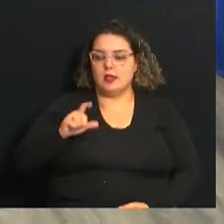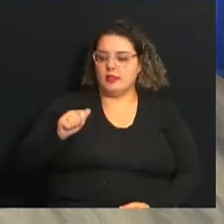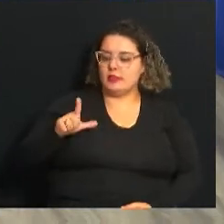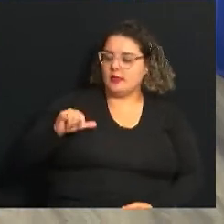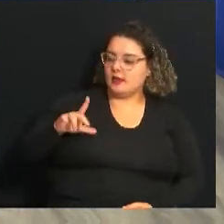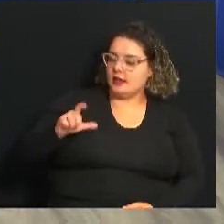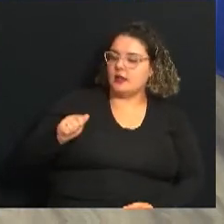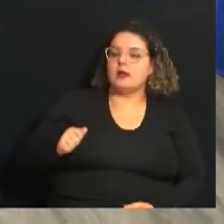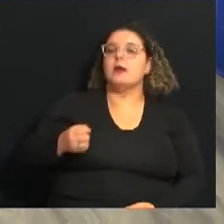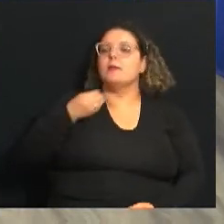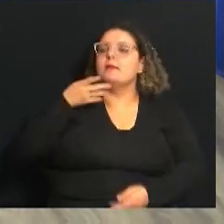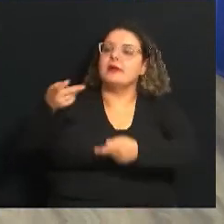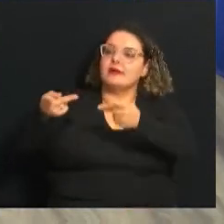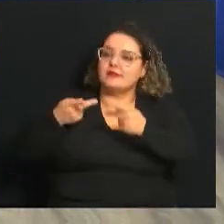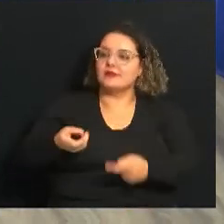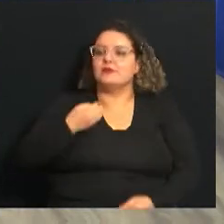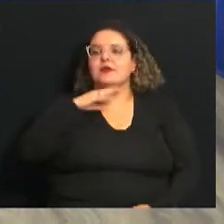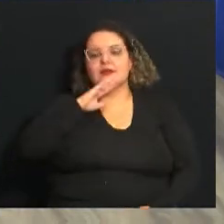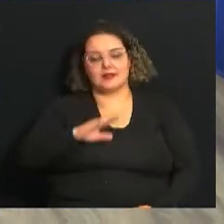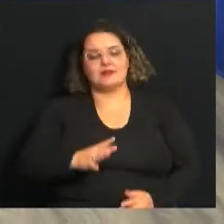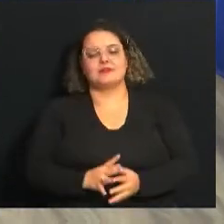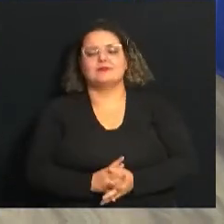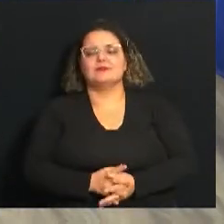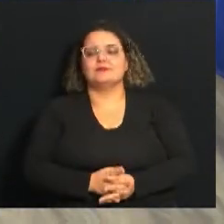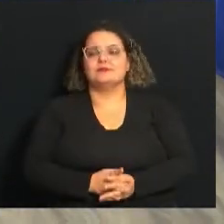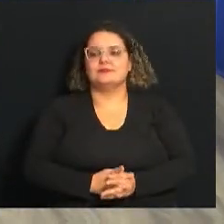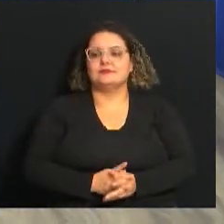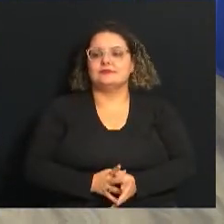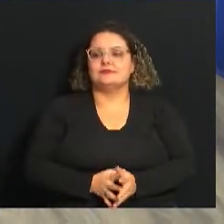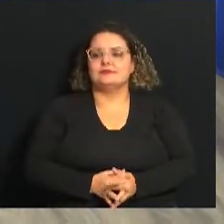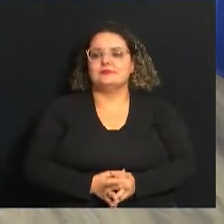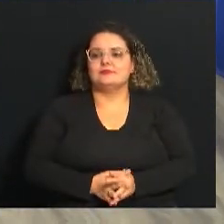seja bem-vinda e boa tarde.